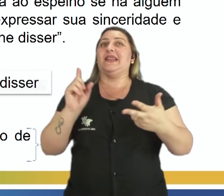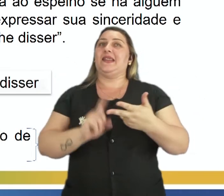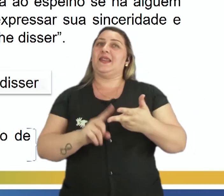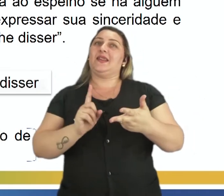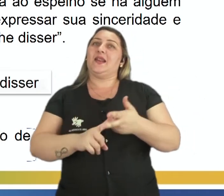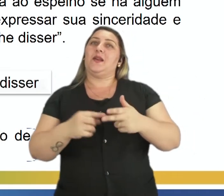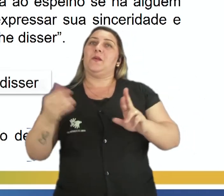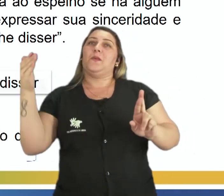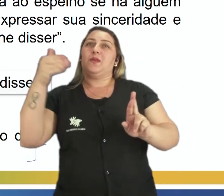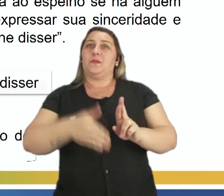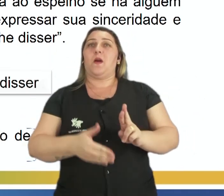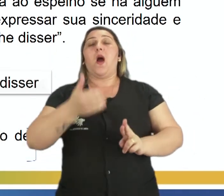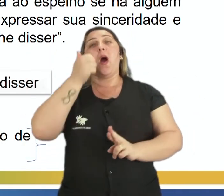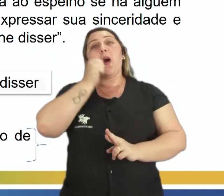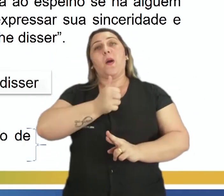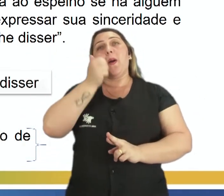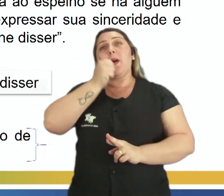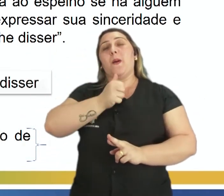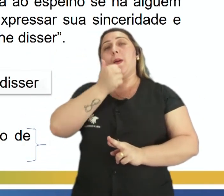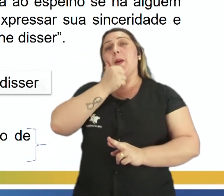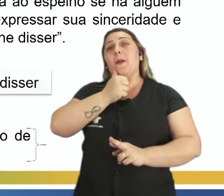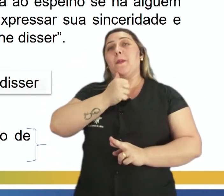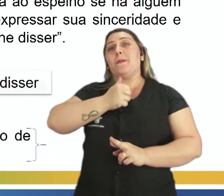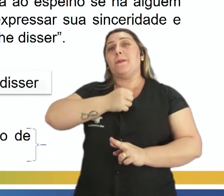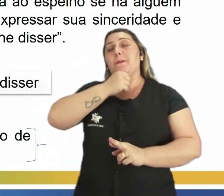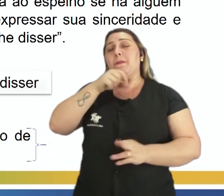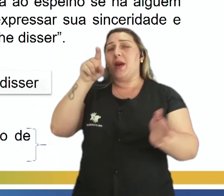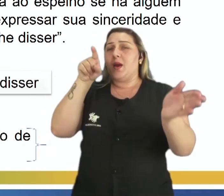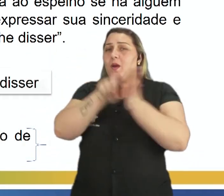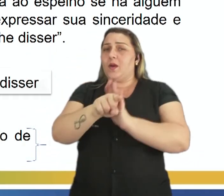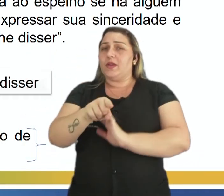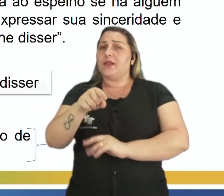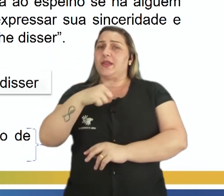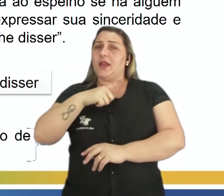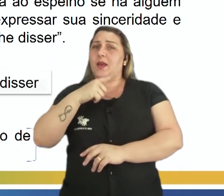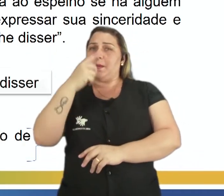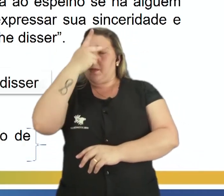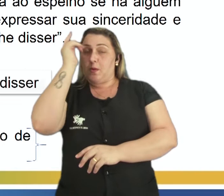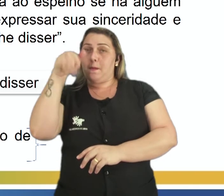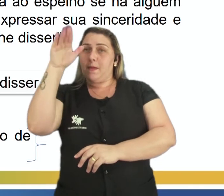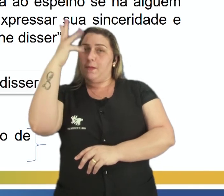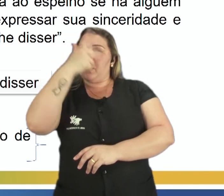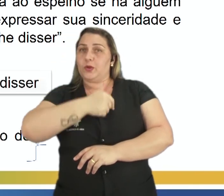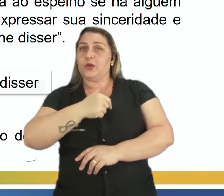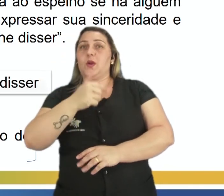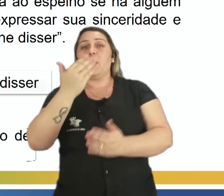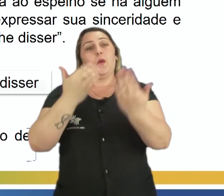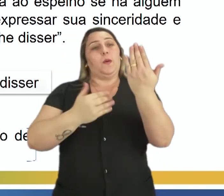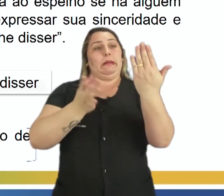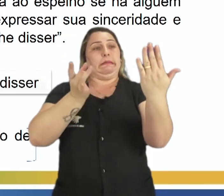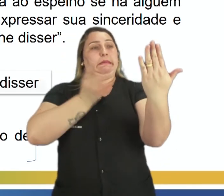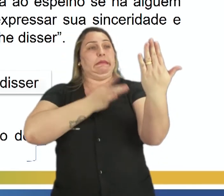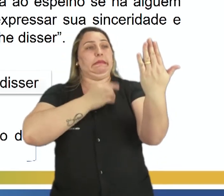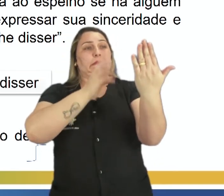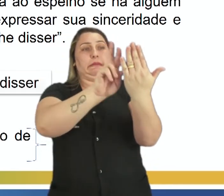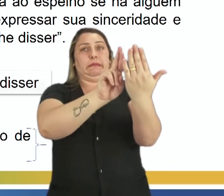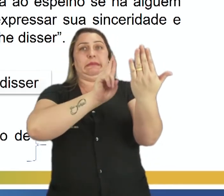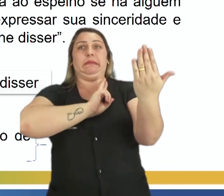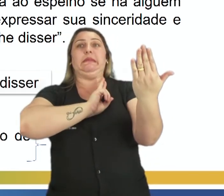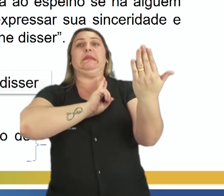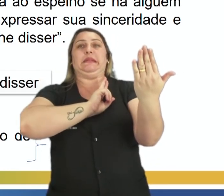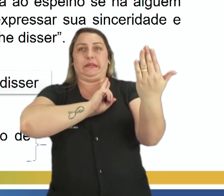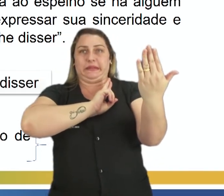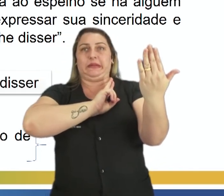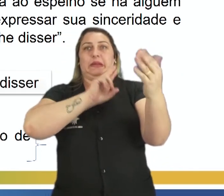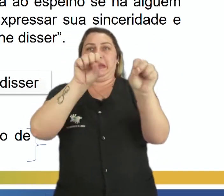situação representada, uma senhora pergunta ao espelho se há alguém mais bonita que ela. O espelho, com medo de expressar sua sinceridade